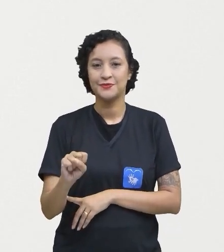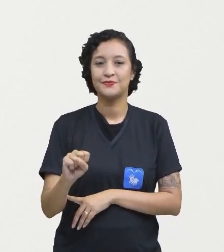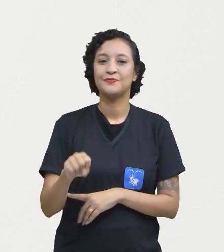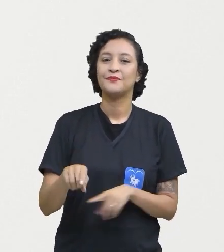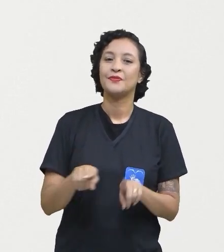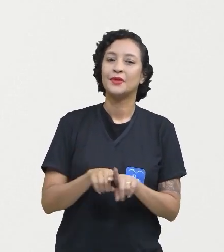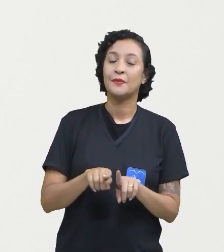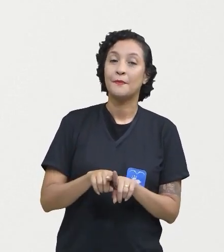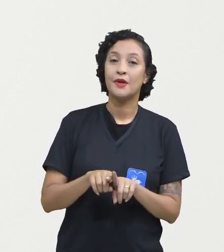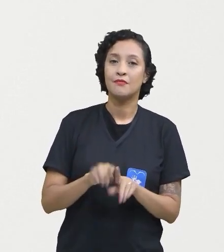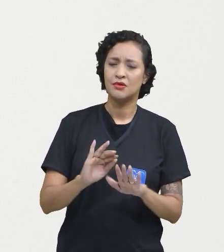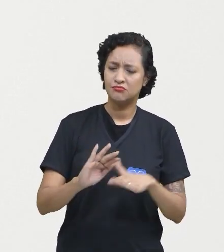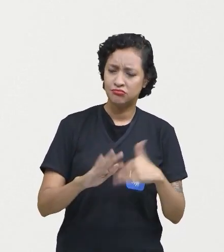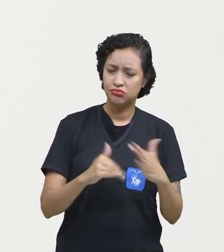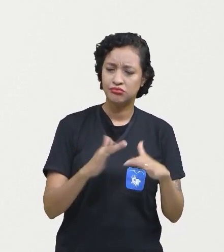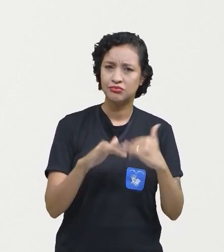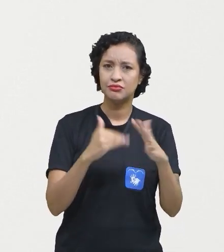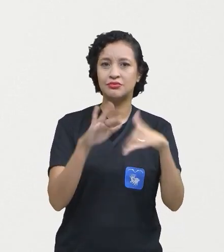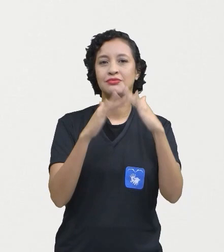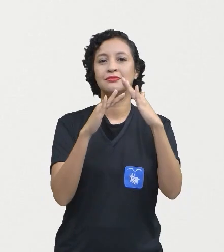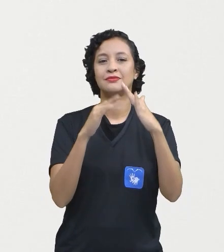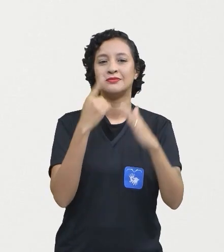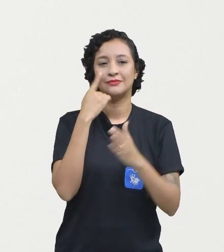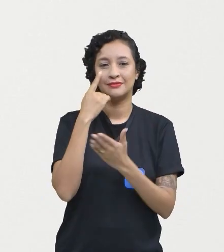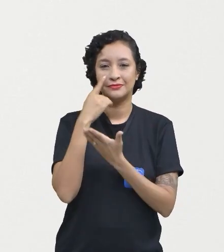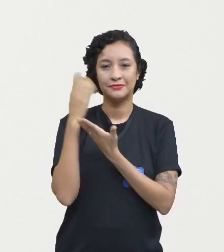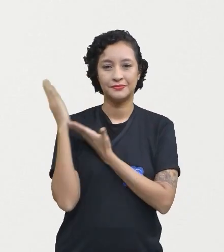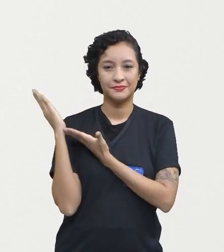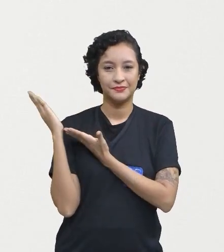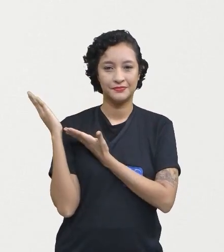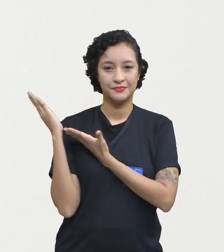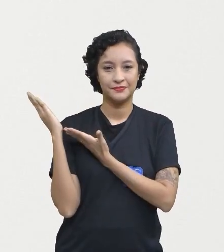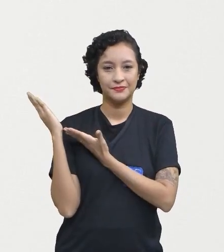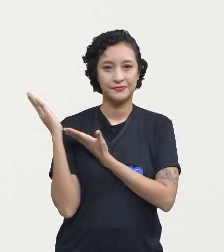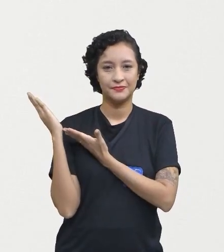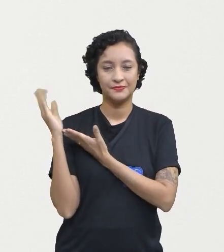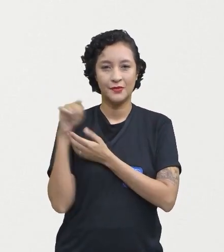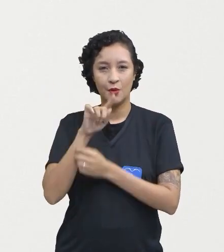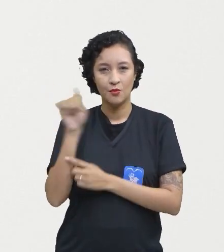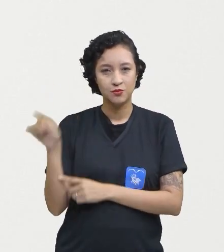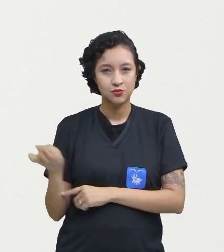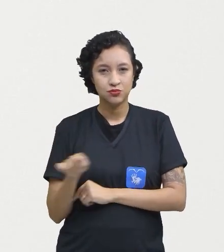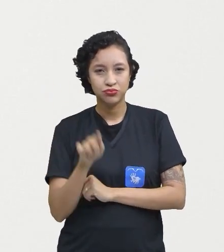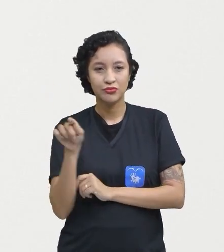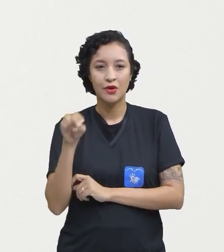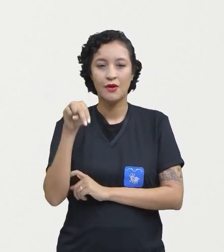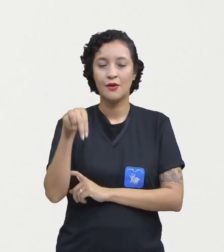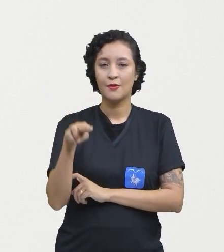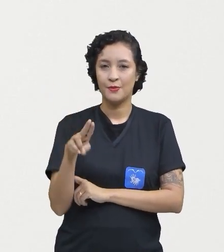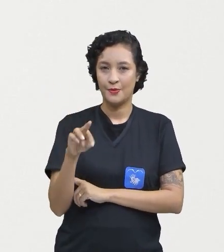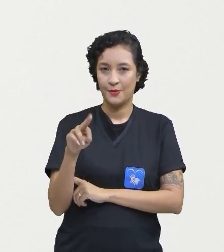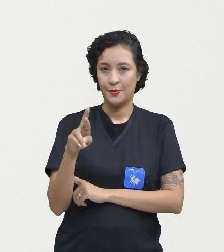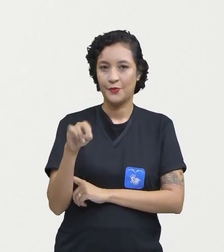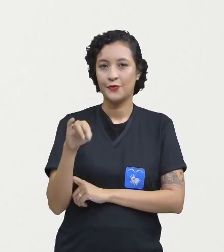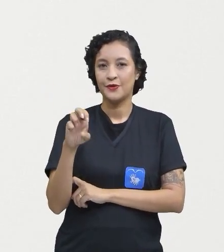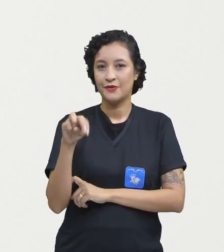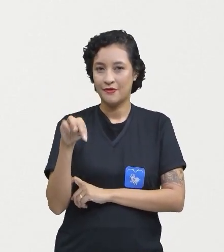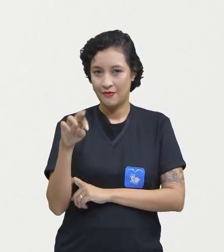nutrientes. Vocês conseguem ver aqui? Eles precisam desses nutrientes para que eles